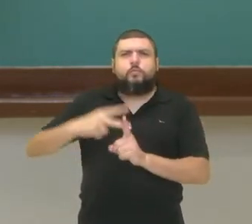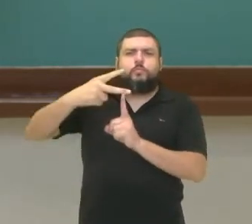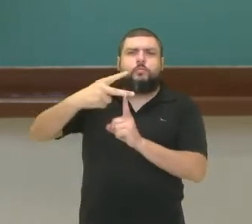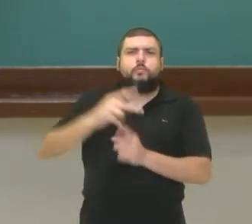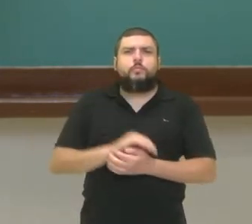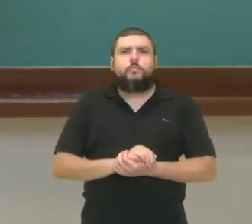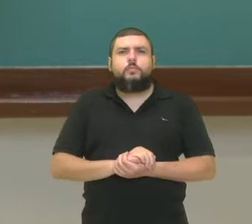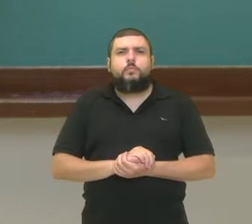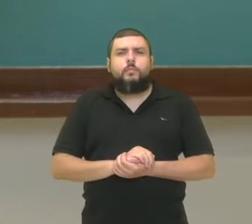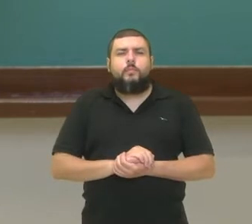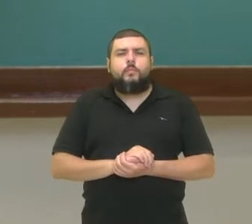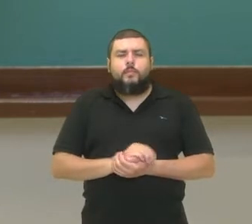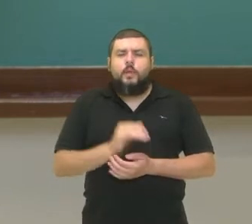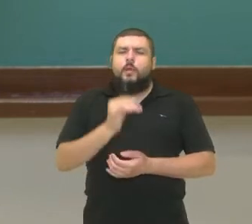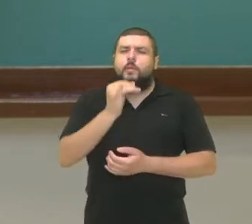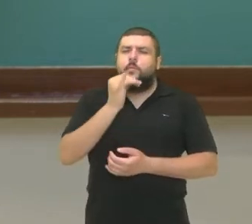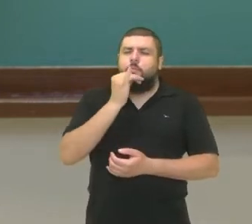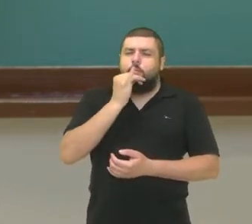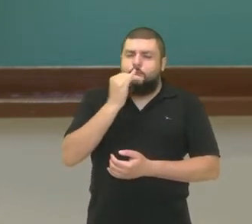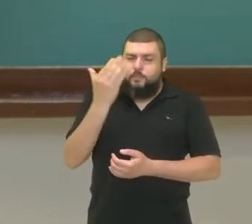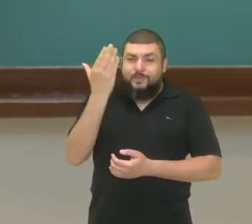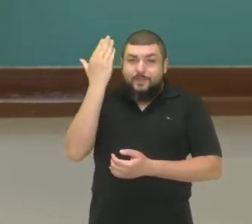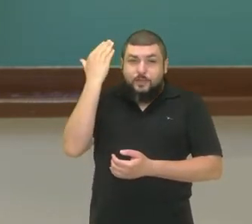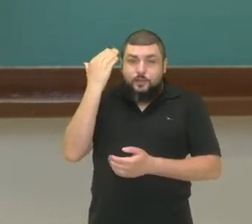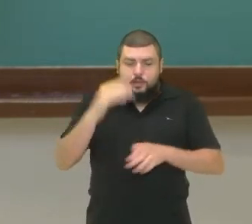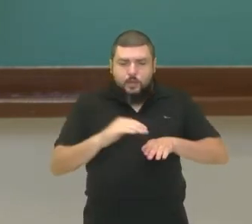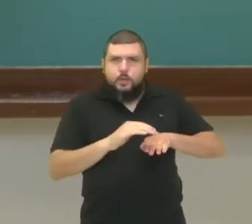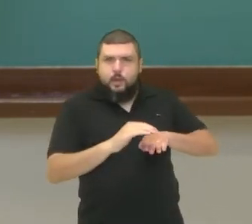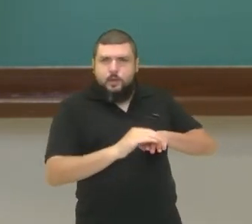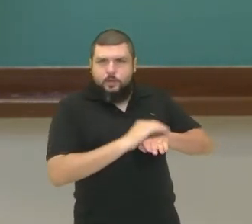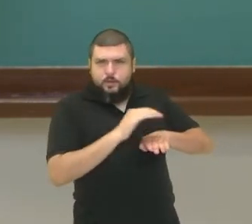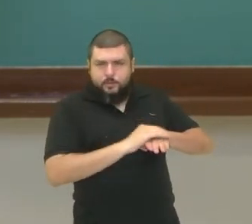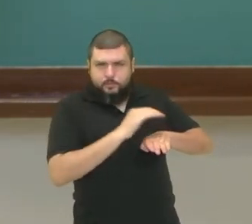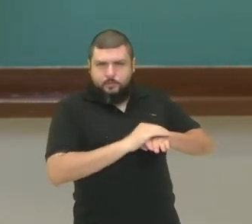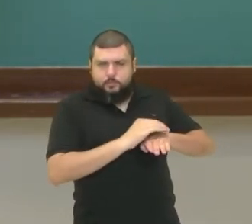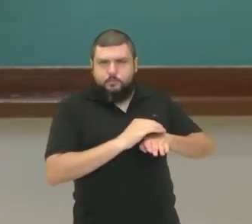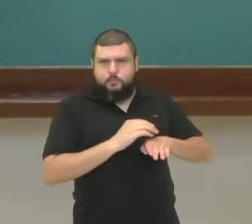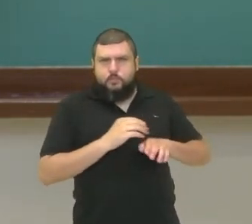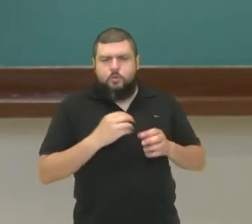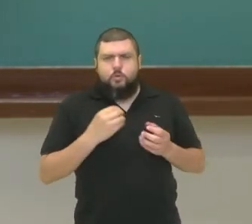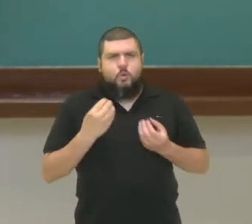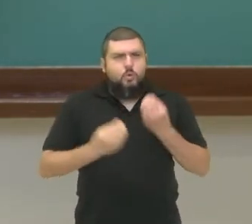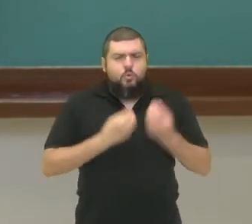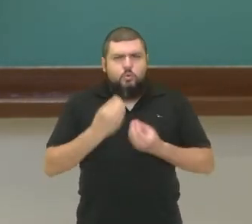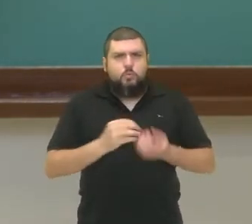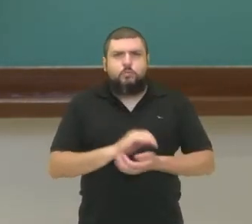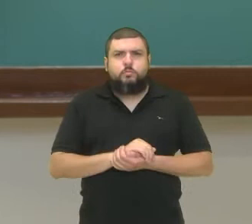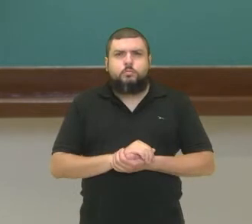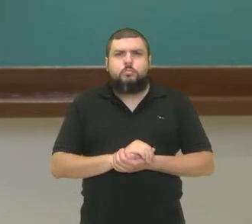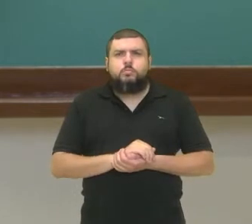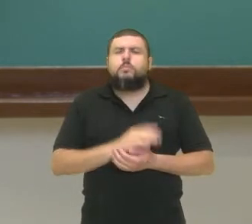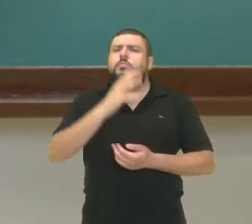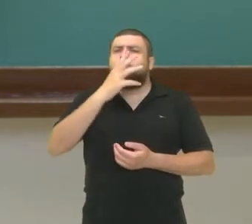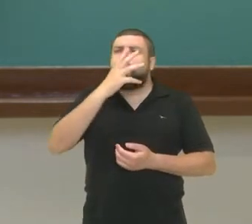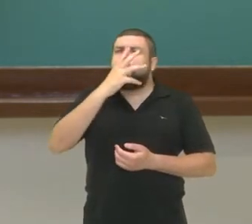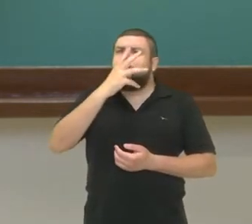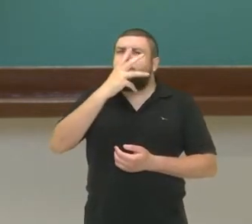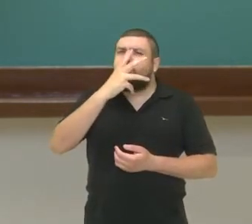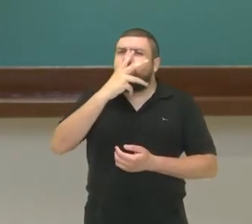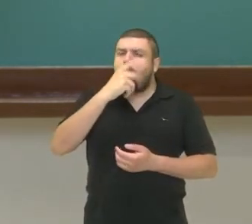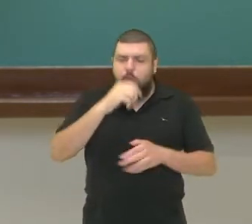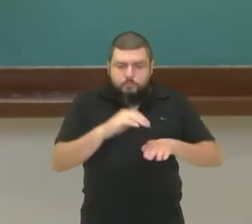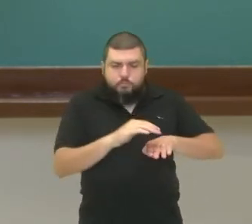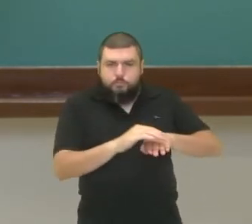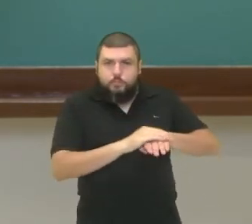Um sapateiro. Antes deste processo revolucionário, ele demorava dias para conseguir construir um